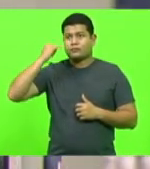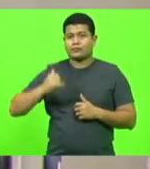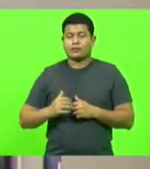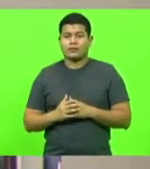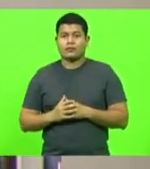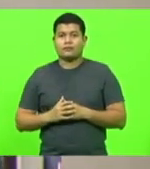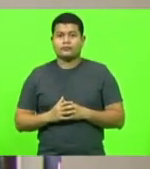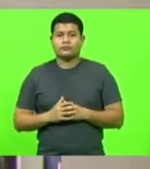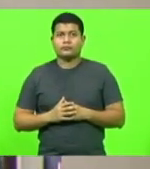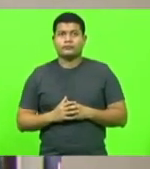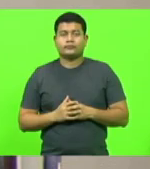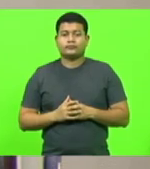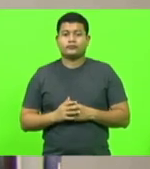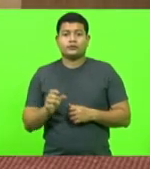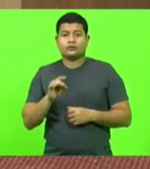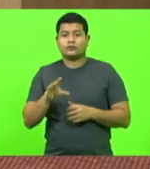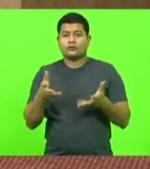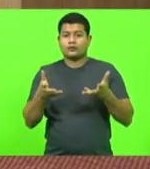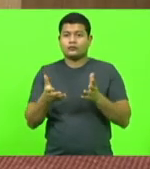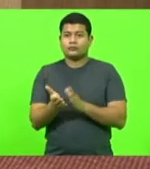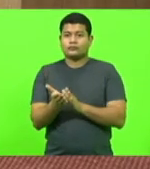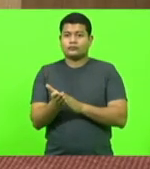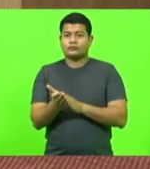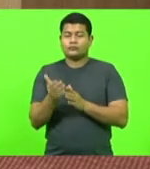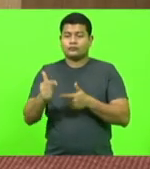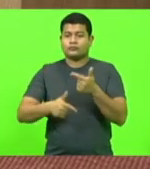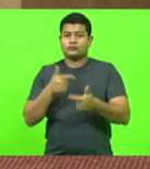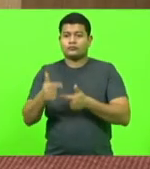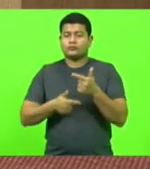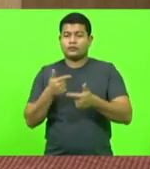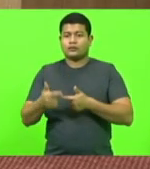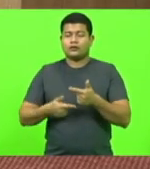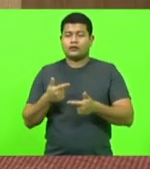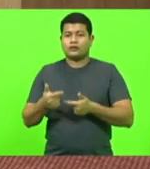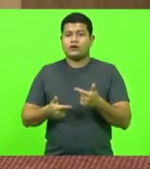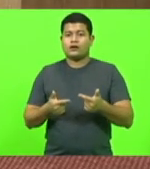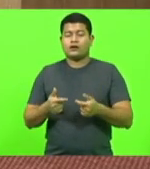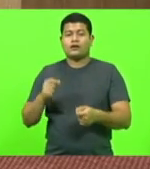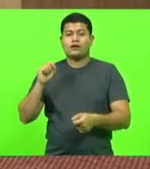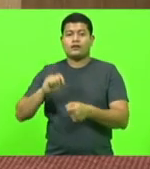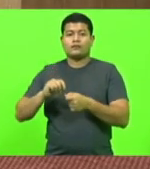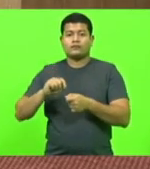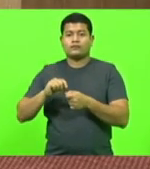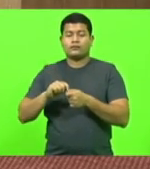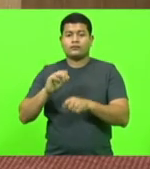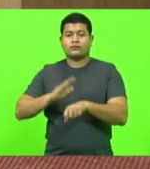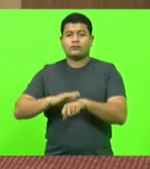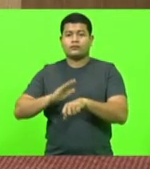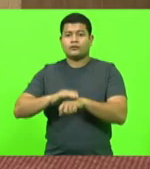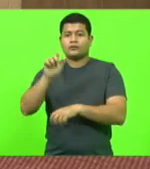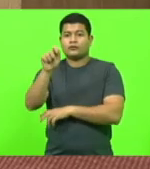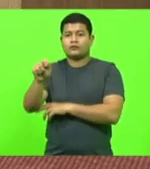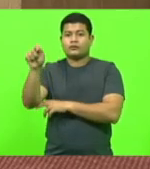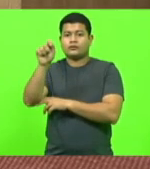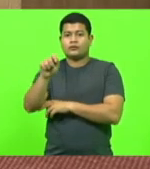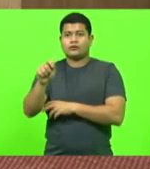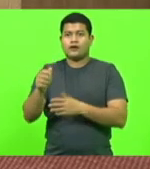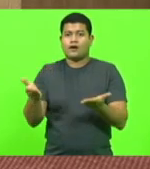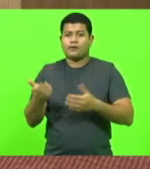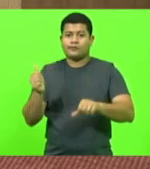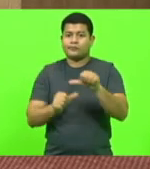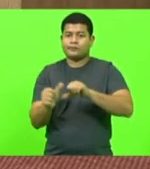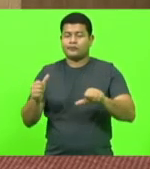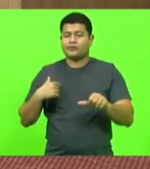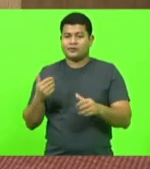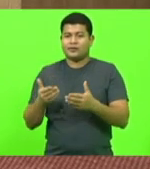deputado. Senhor presidente, apenas quero parabenizar o trabalho desenvolvido pela Associação Serviço de Ação Social,